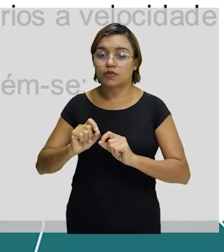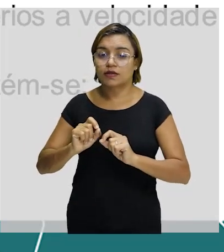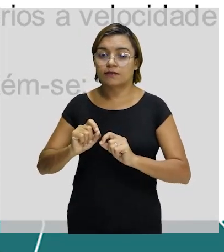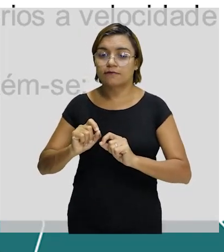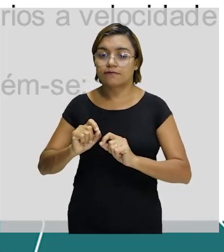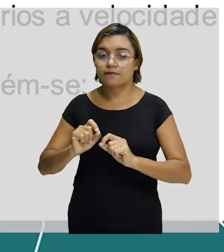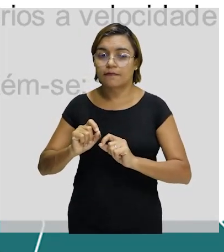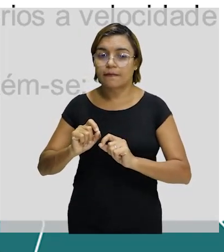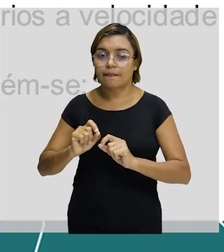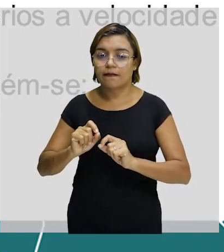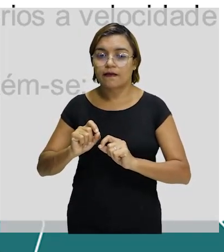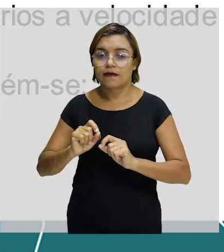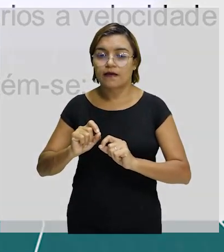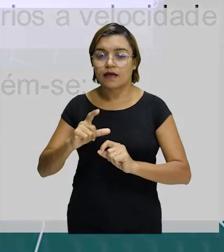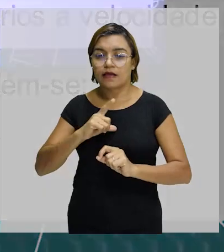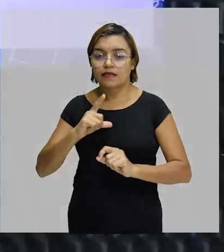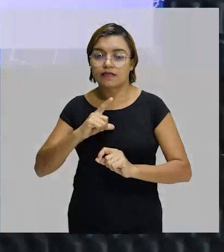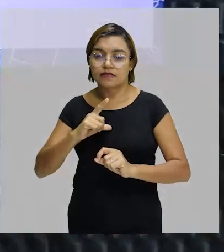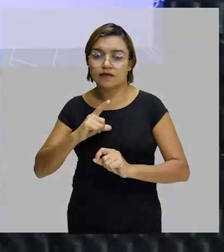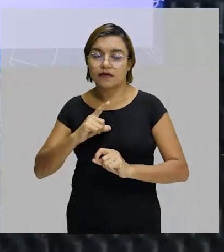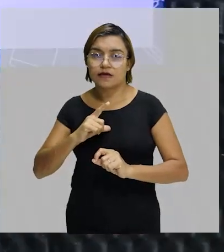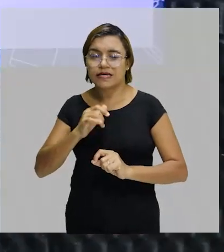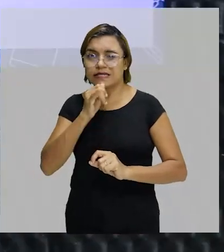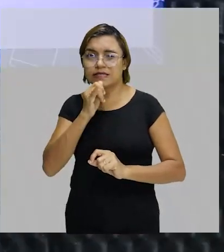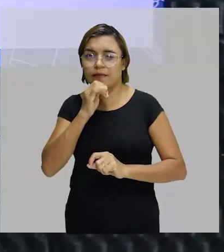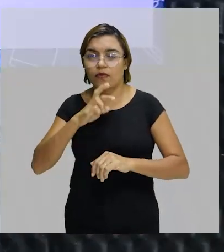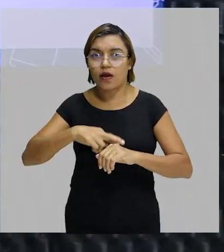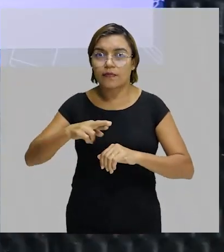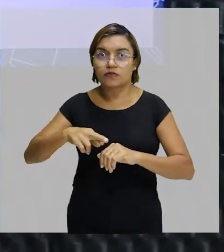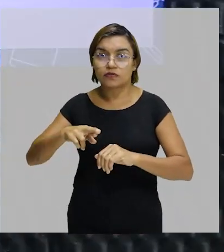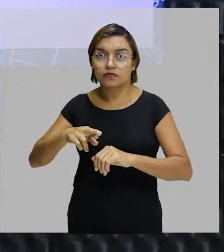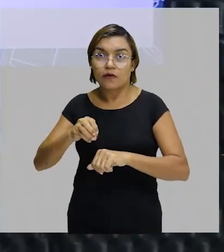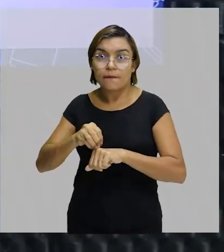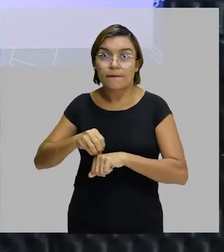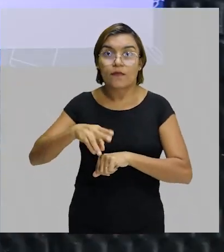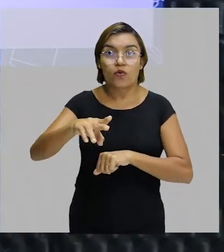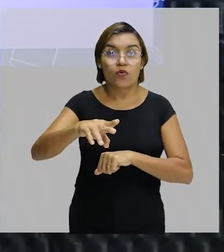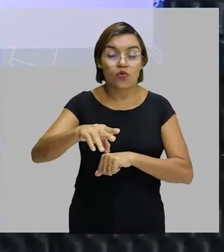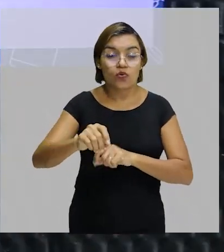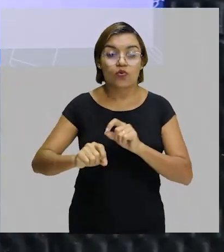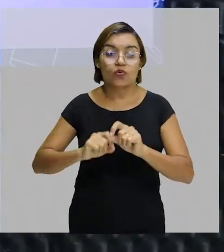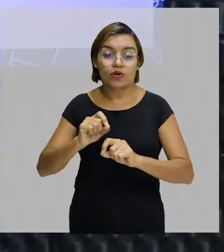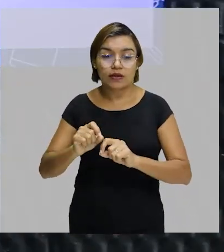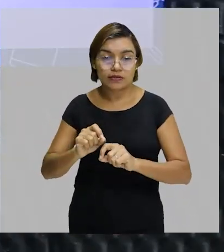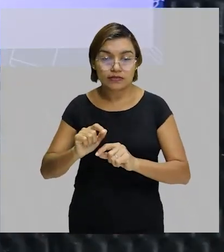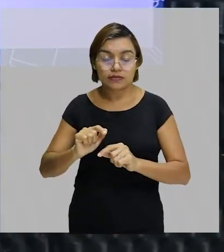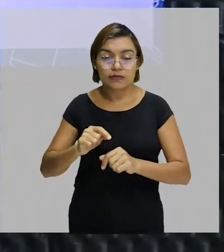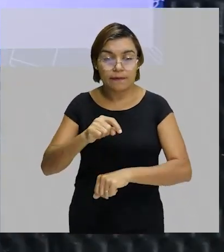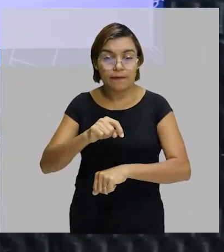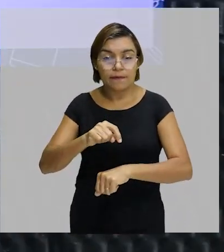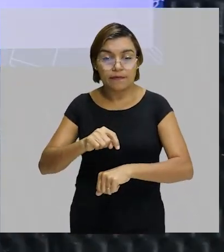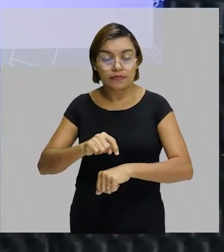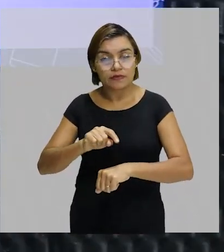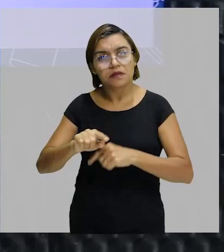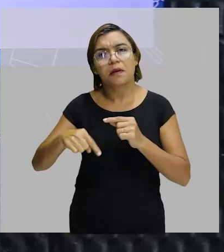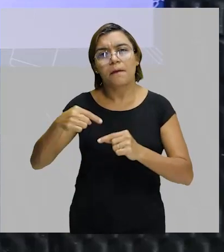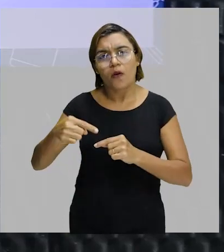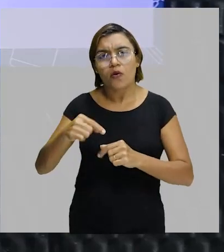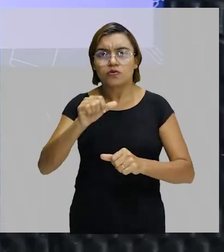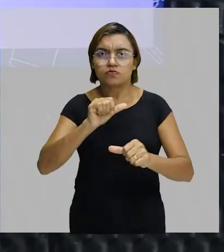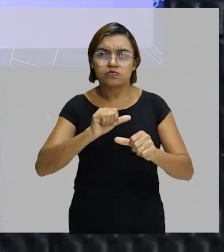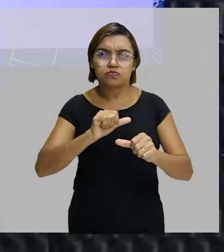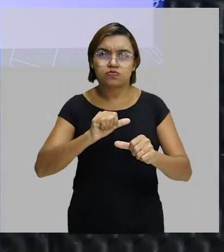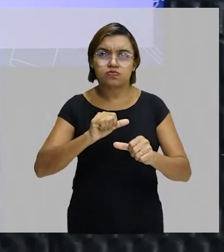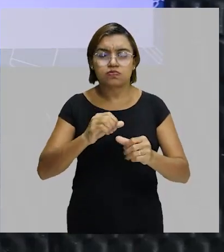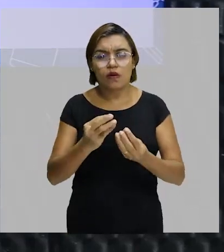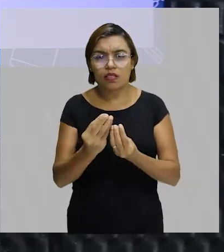a estabilidade. Ele vai emitir radiação a fim de que, após algumas transmutações